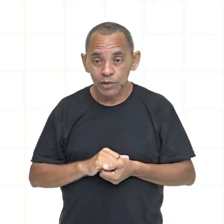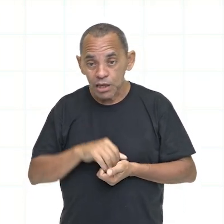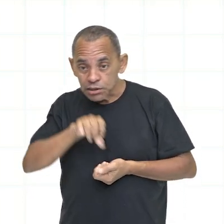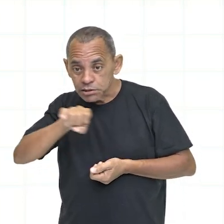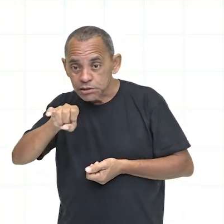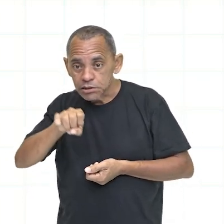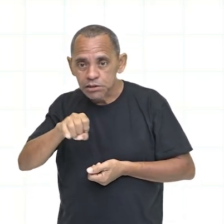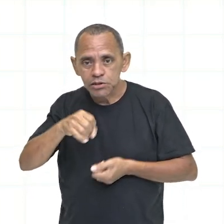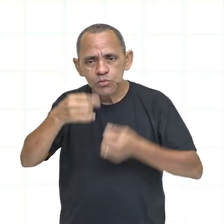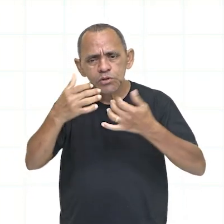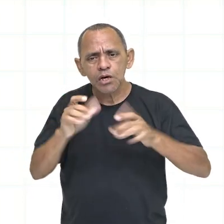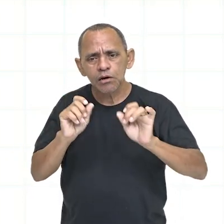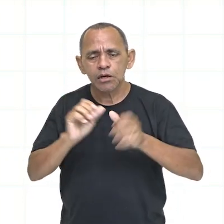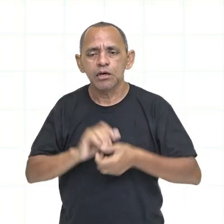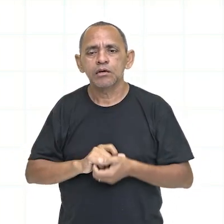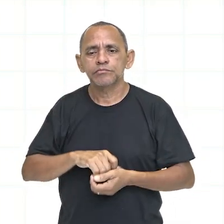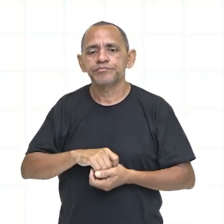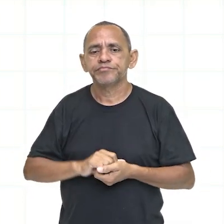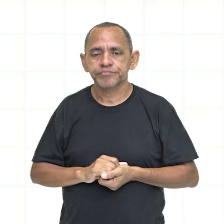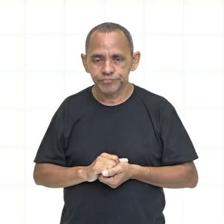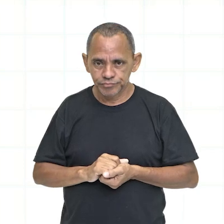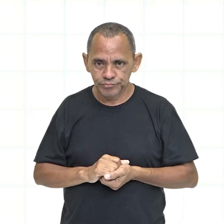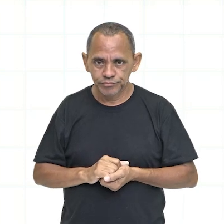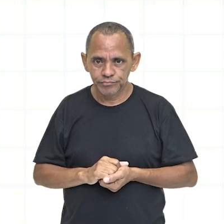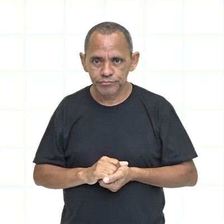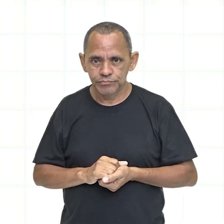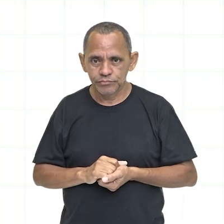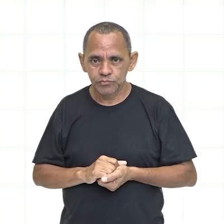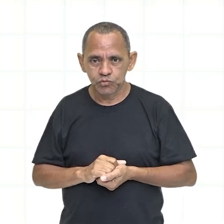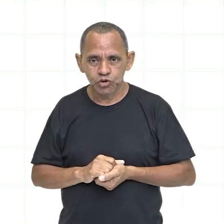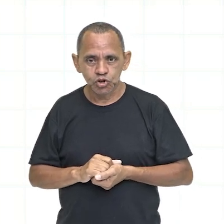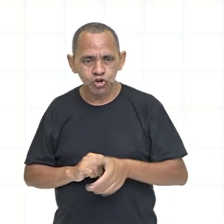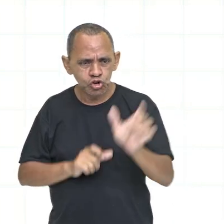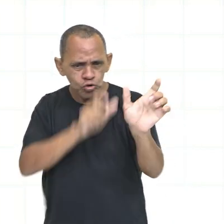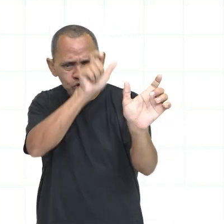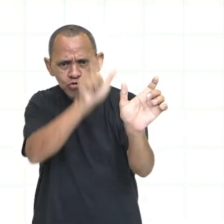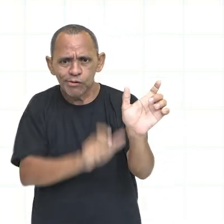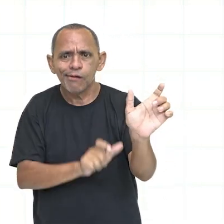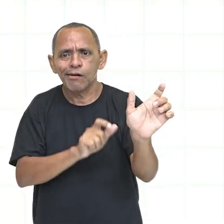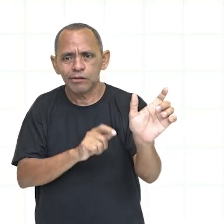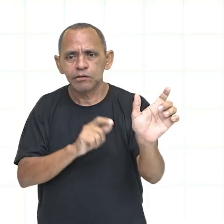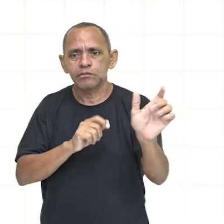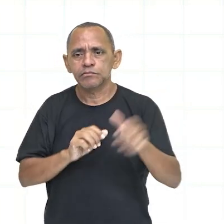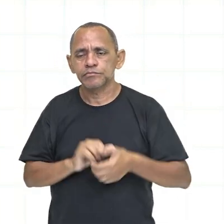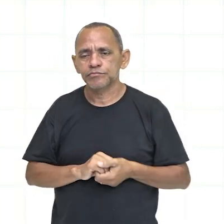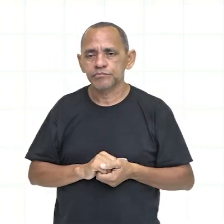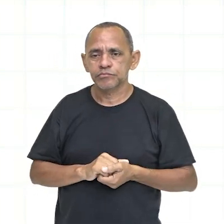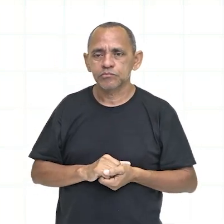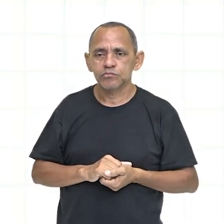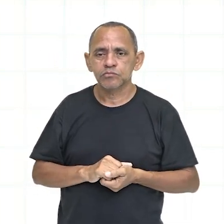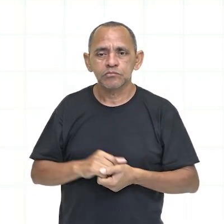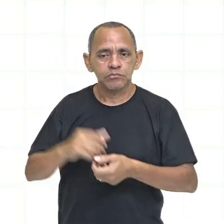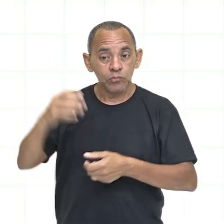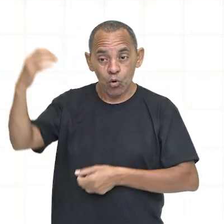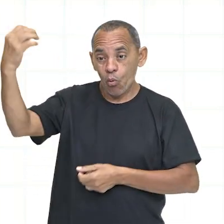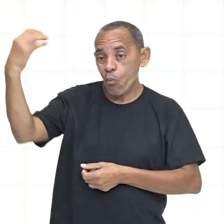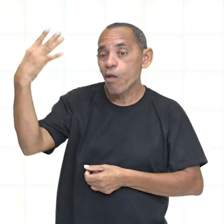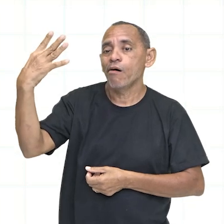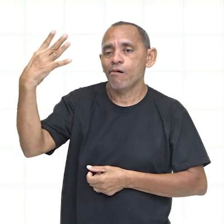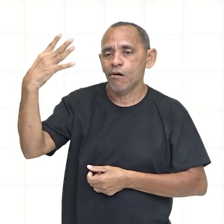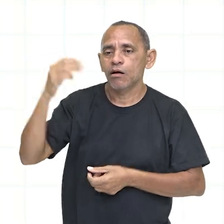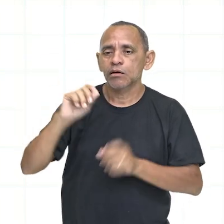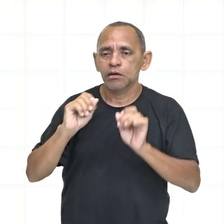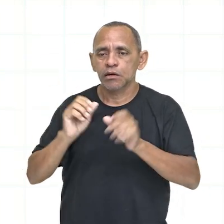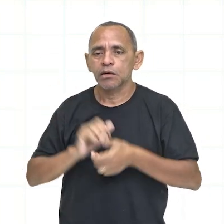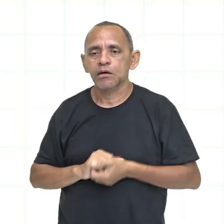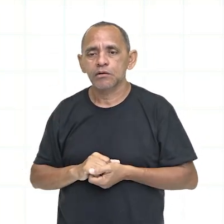e we, nós, é o segundo sujeito, né, o sujeito da segunda oração. Então, o clima estava excepcionalmente